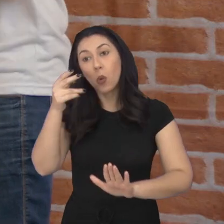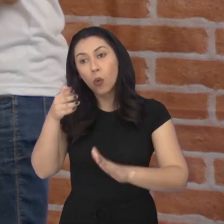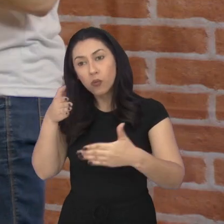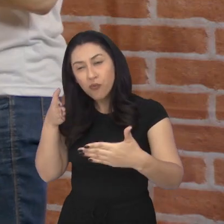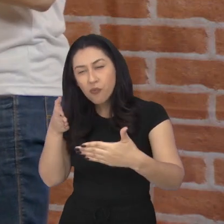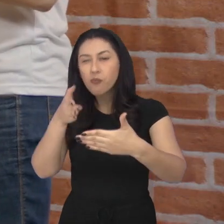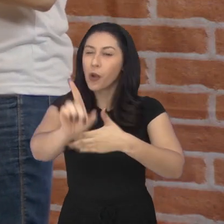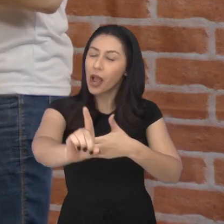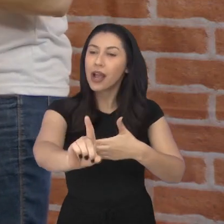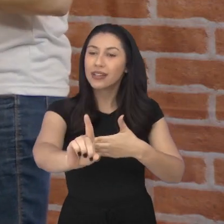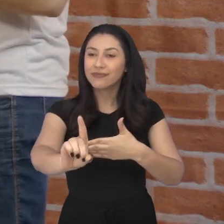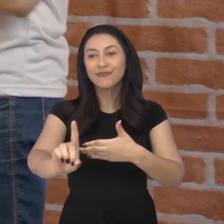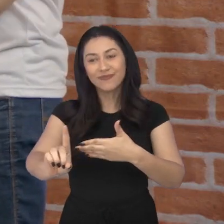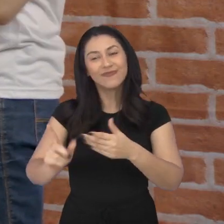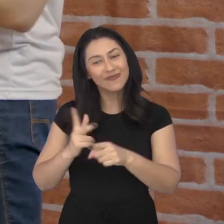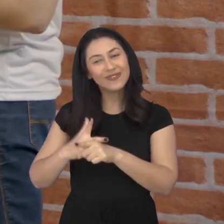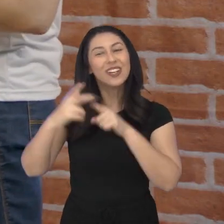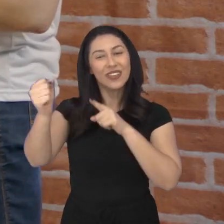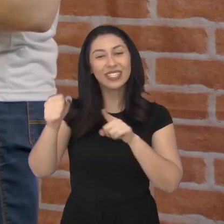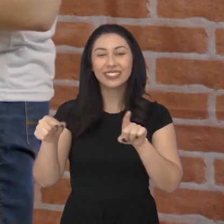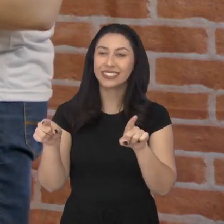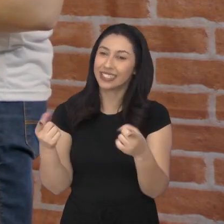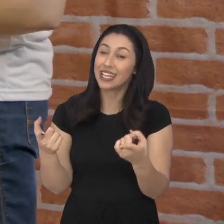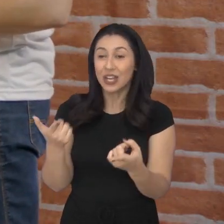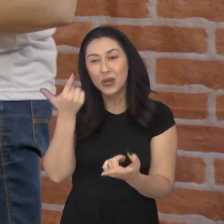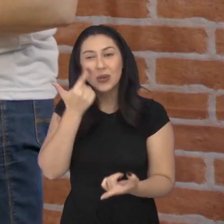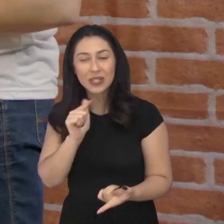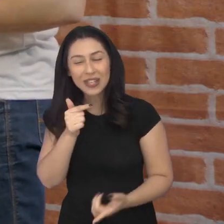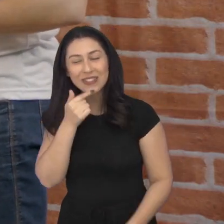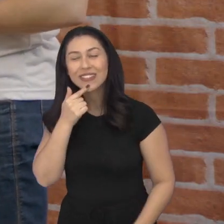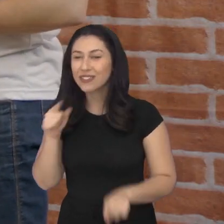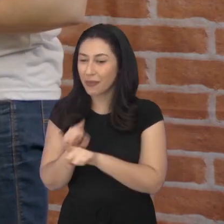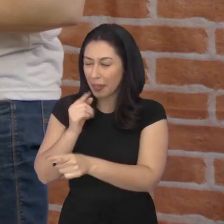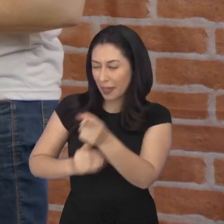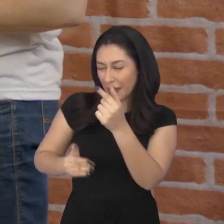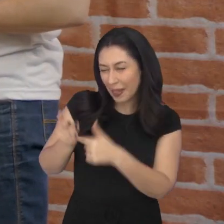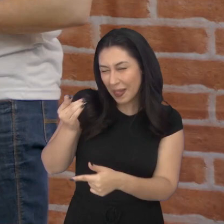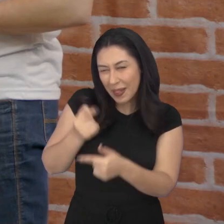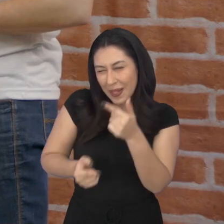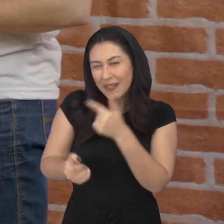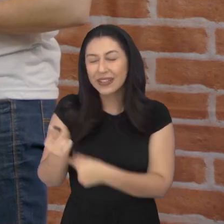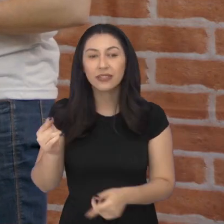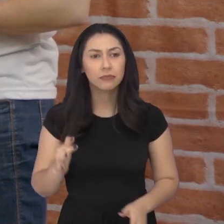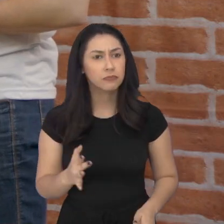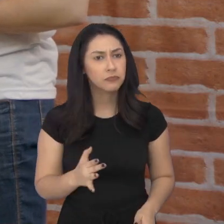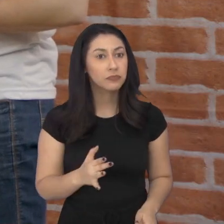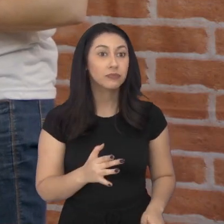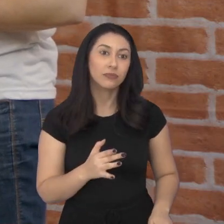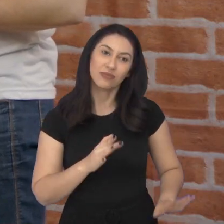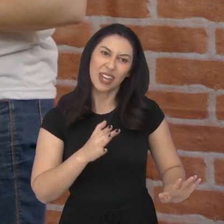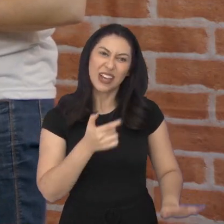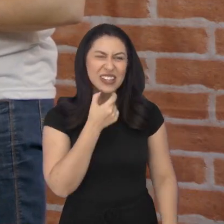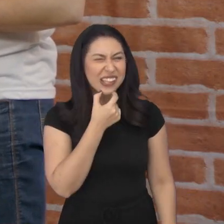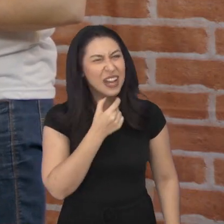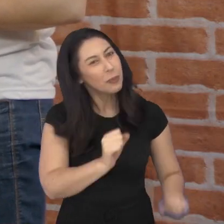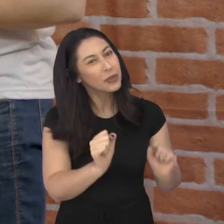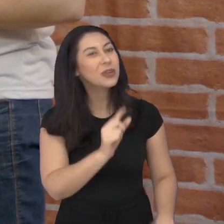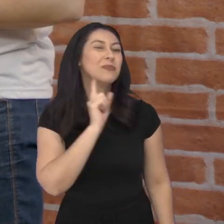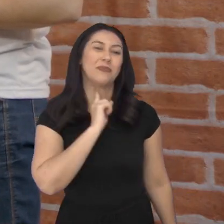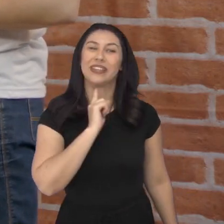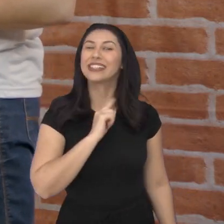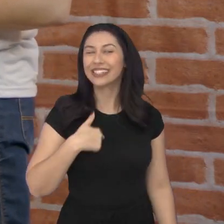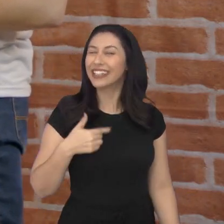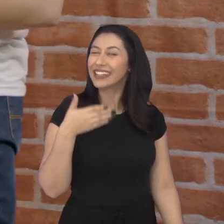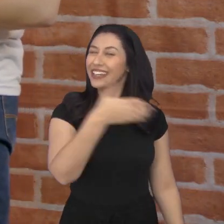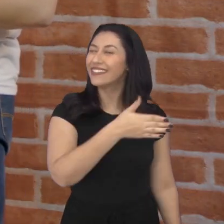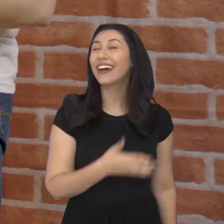Aí ganha o queijo e ganha uns machucadinhos aí também, né? Que não tem jeito. Você falou que é na Inglaterra, poderia ser em Minas Gerais, né? Se fosse em Minas Gerais, talvez eu